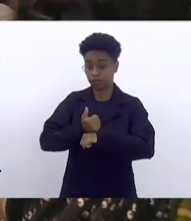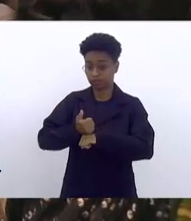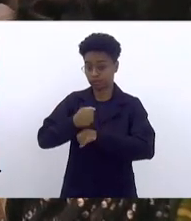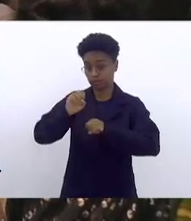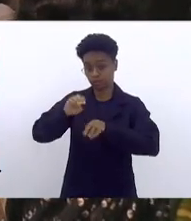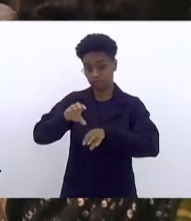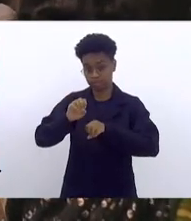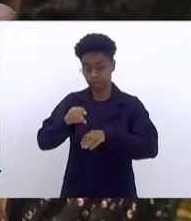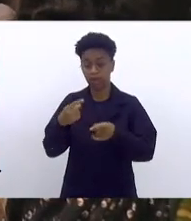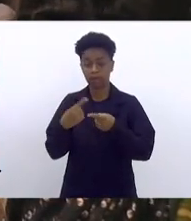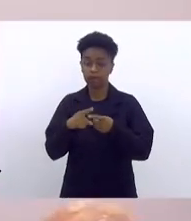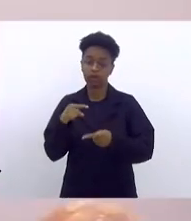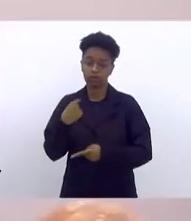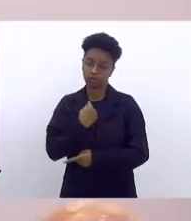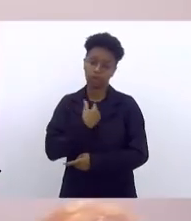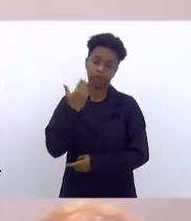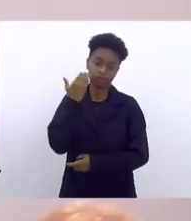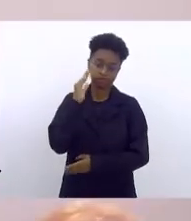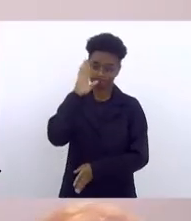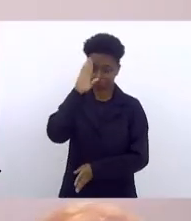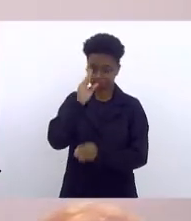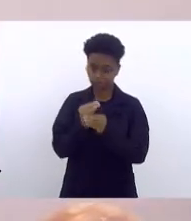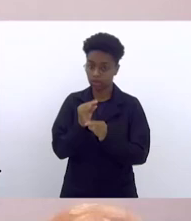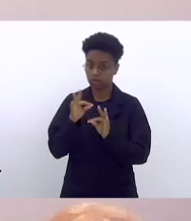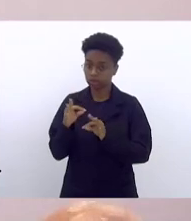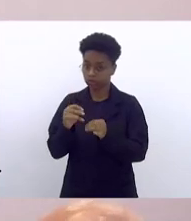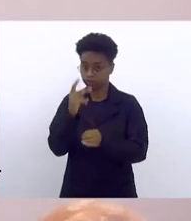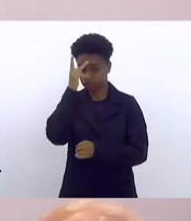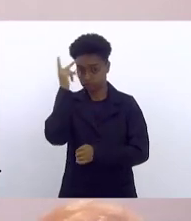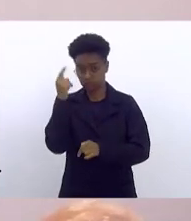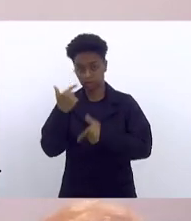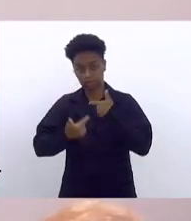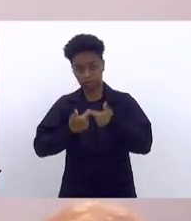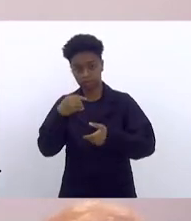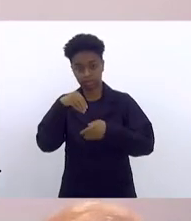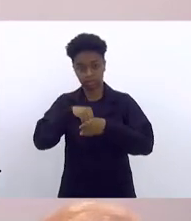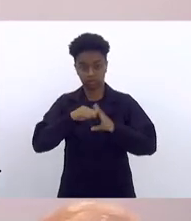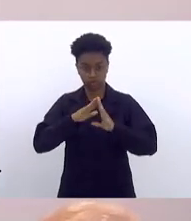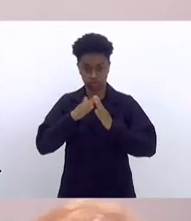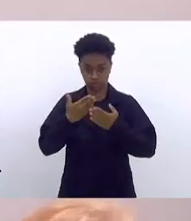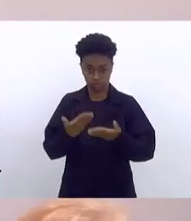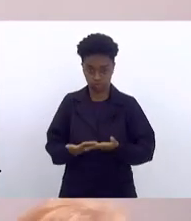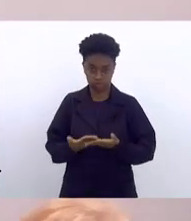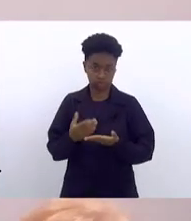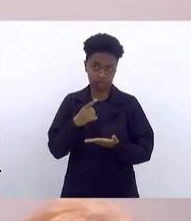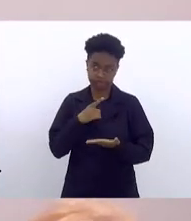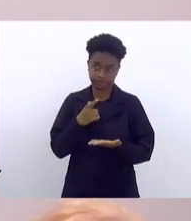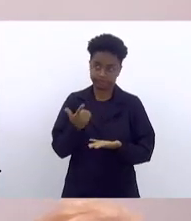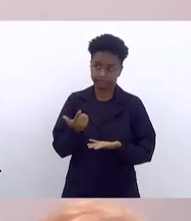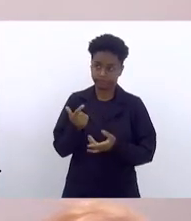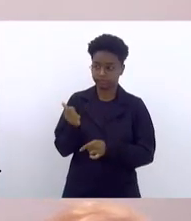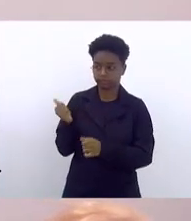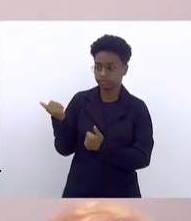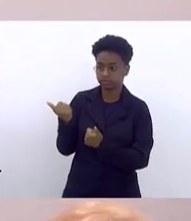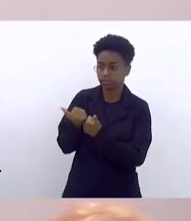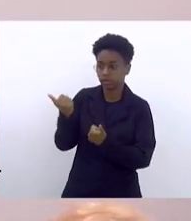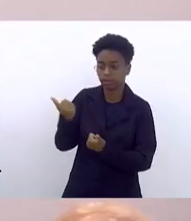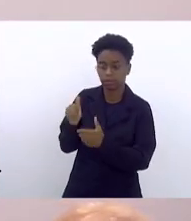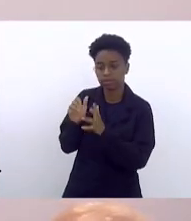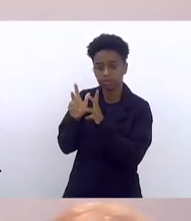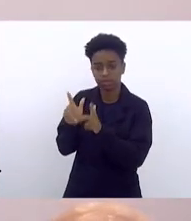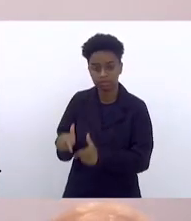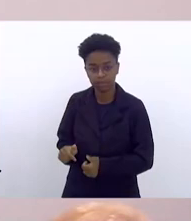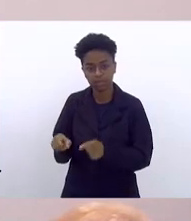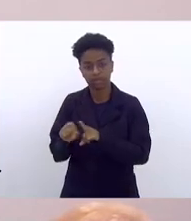porque nós consideramos que todos aqueles que atuam na escola desde o auxiliar de serviços gerais